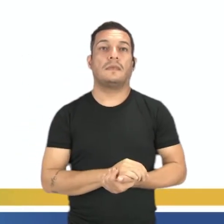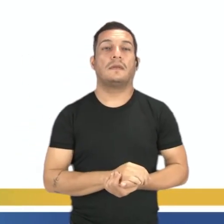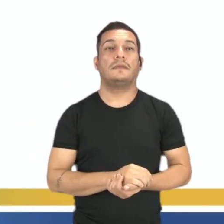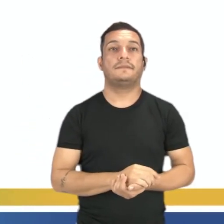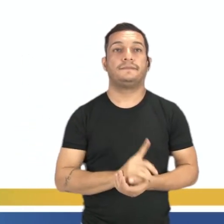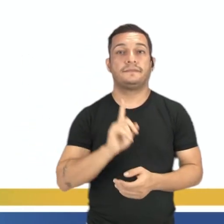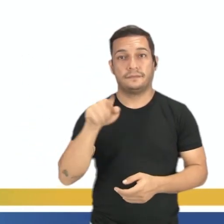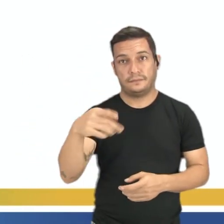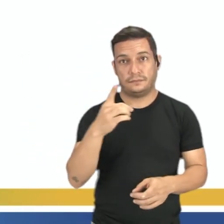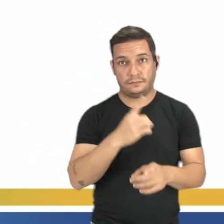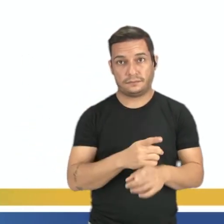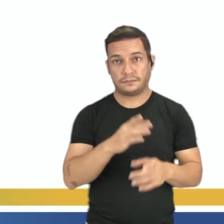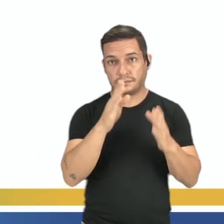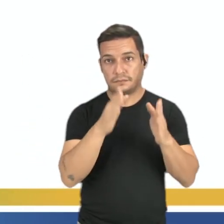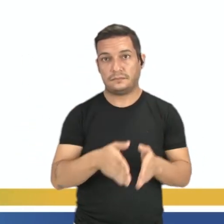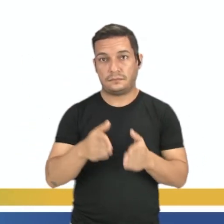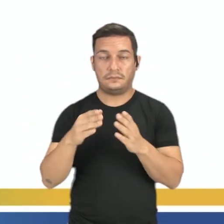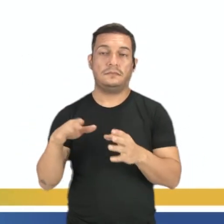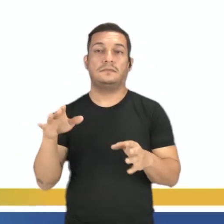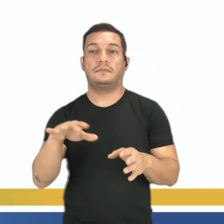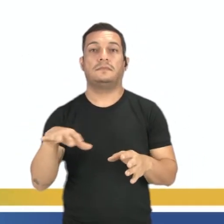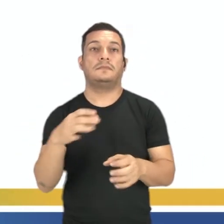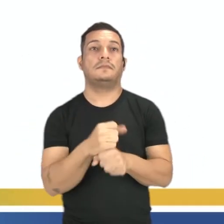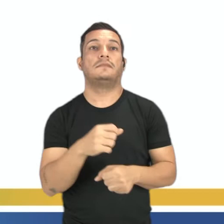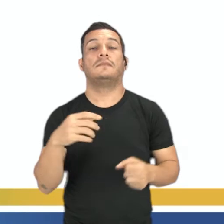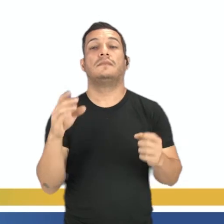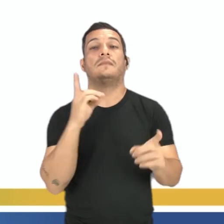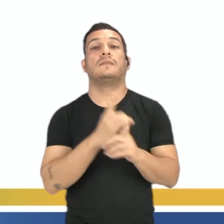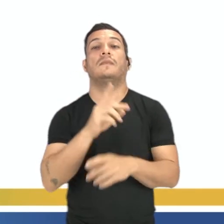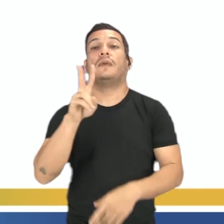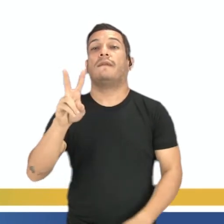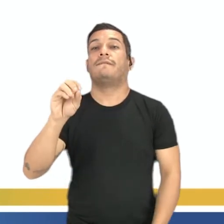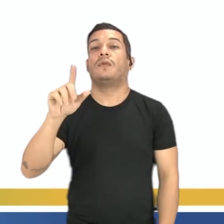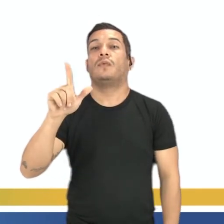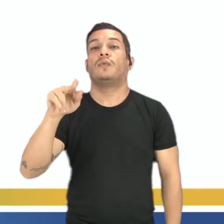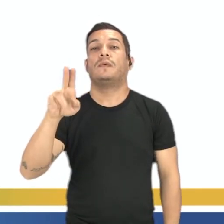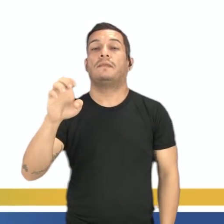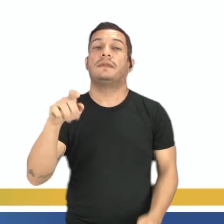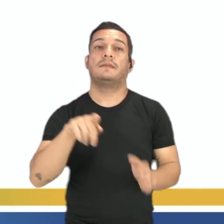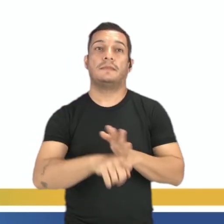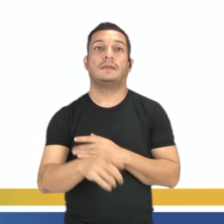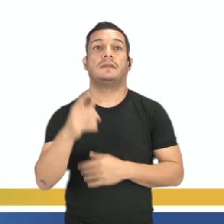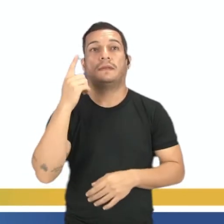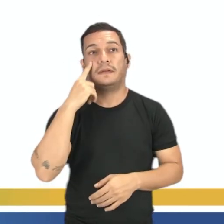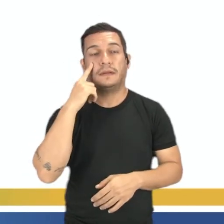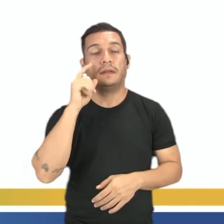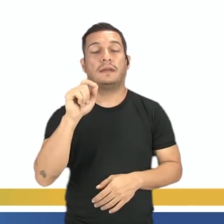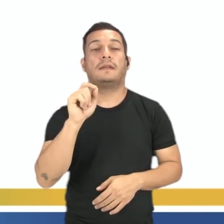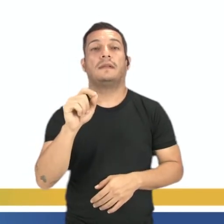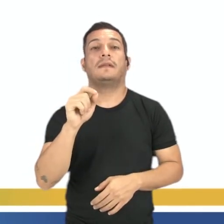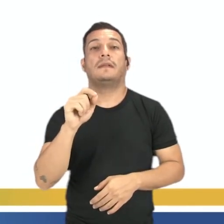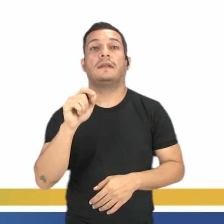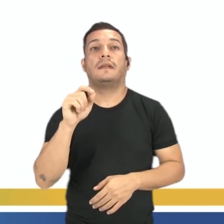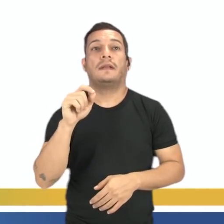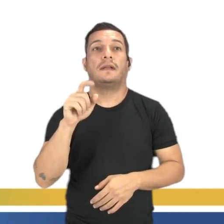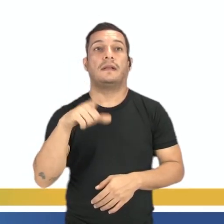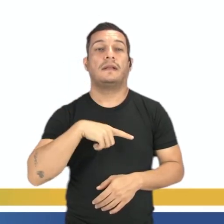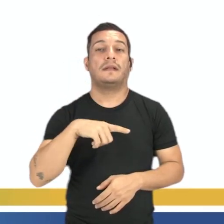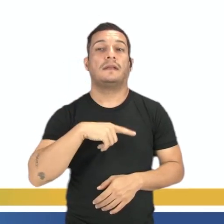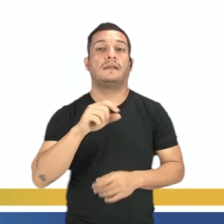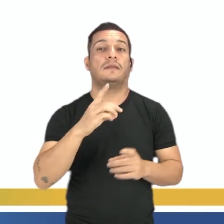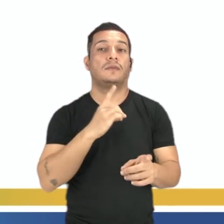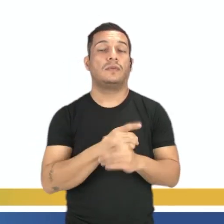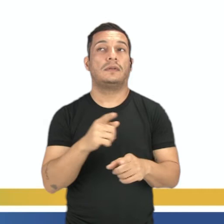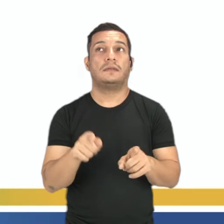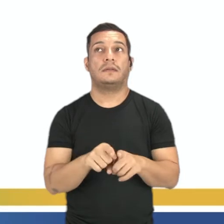após encontrar a área lateral, a área total, vamos encontrar o volume desta questão. O volume foi dado a questão, né, para